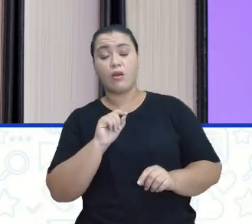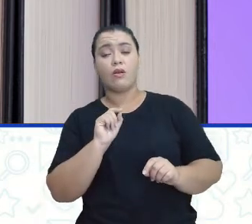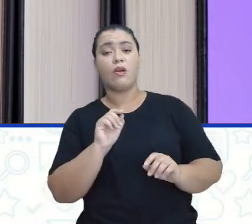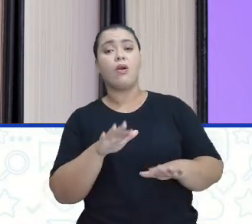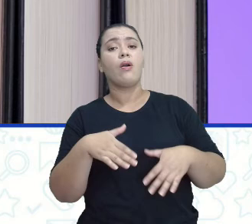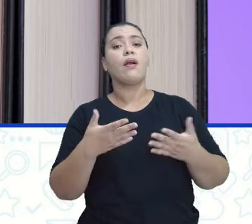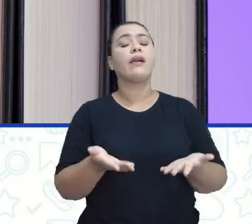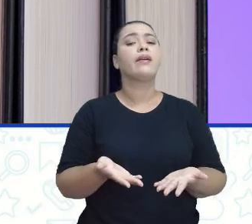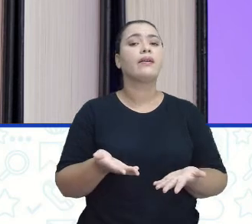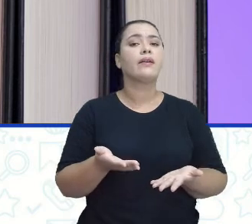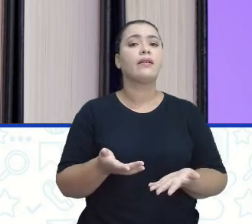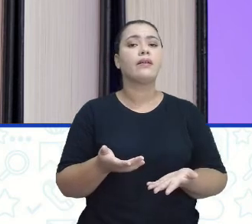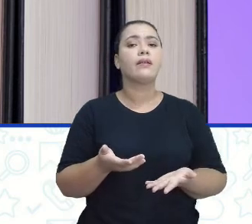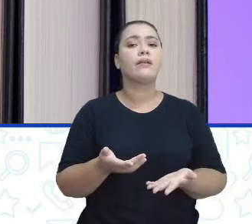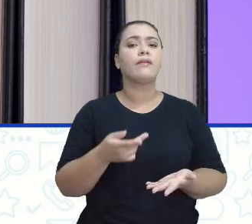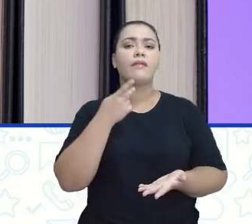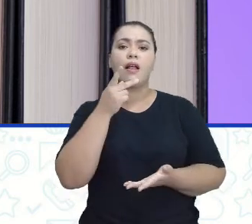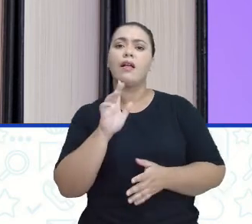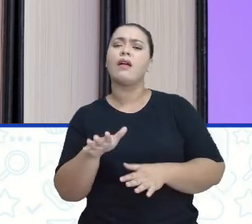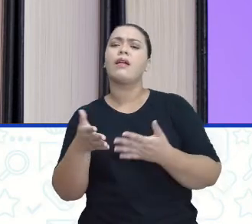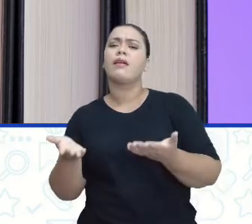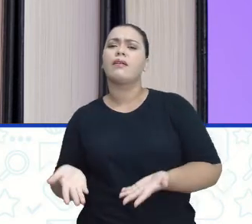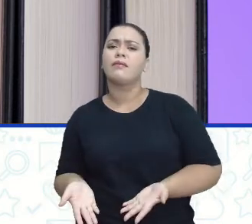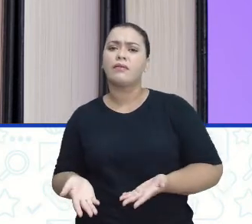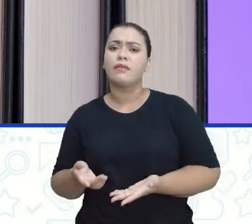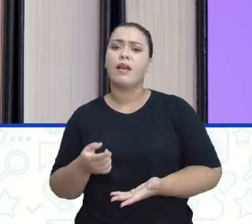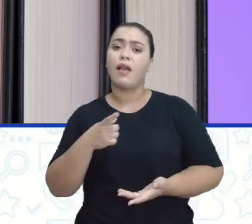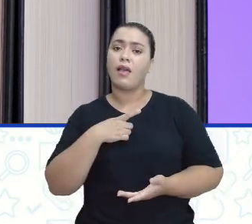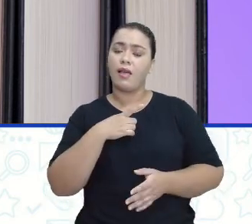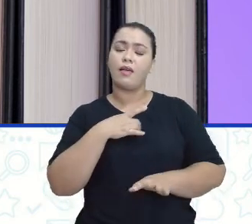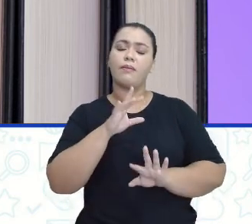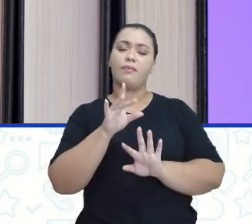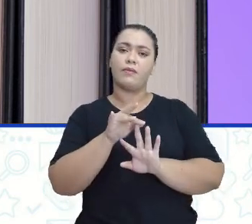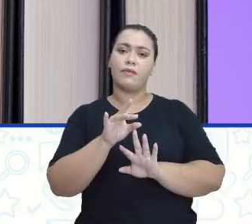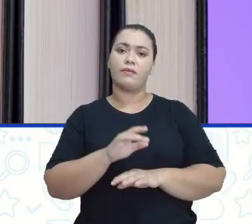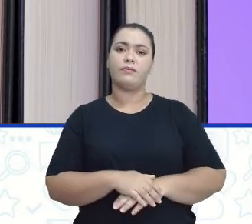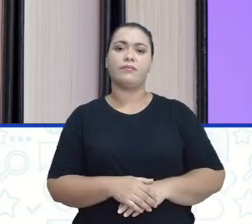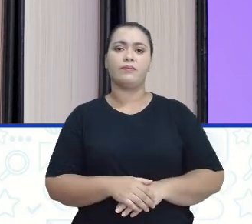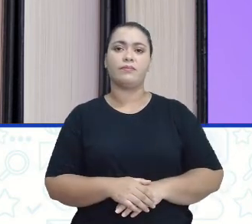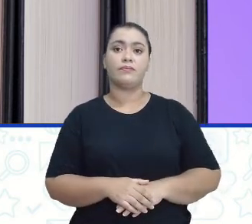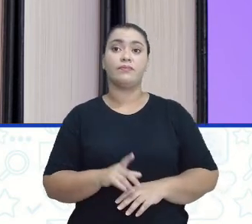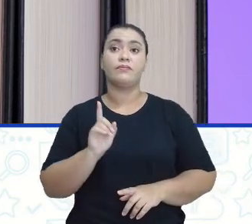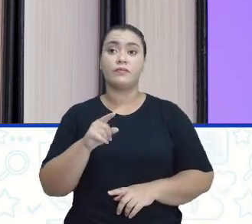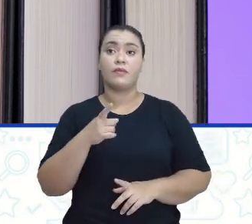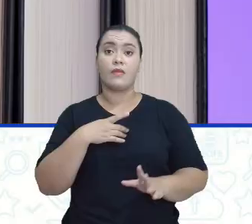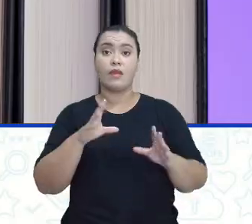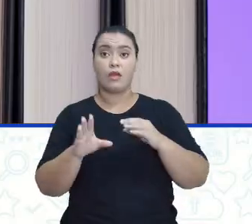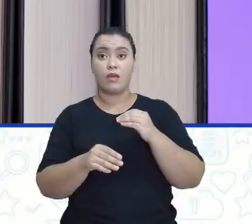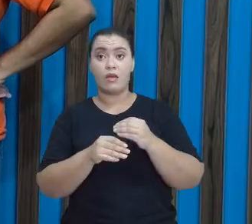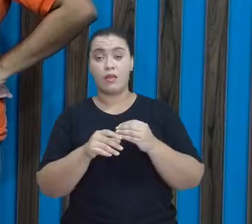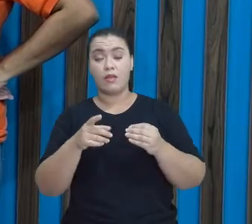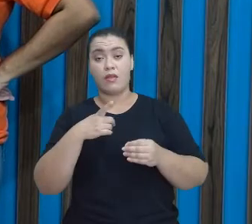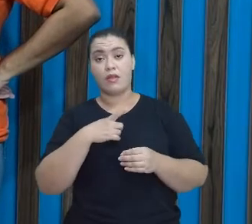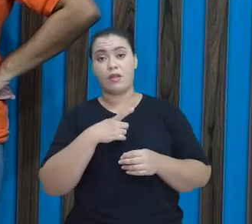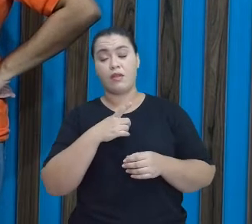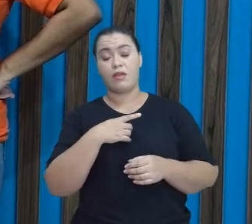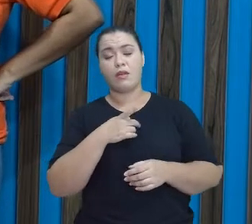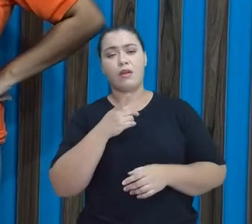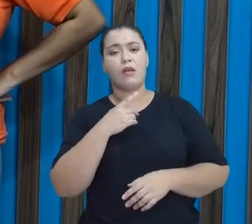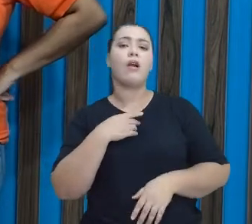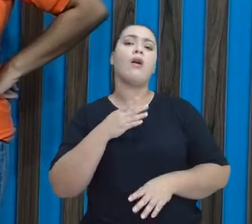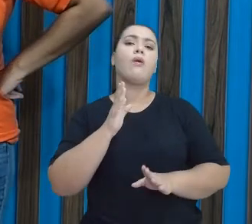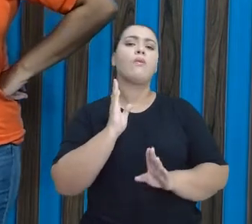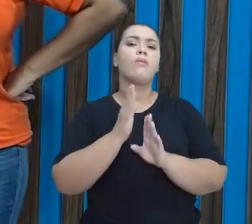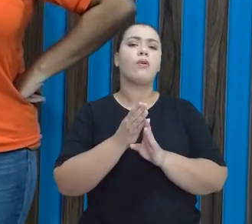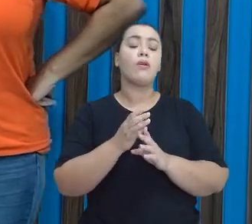quem? Aí, ó, a gente já tem o que? Uma preposição. Então, esse complemento é chamado de objeto direto. Direto por